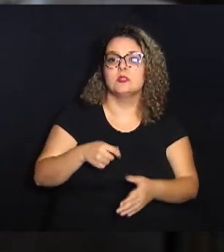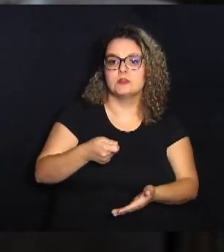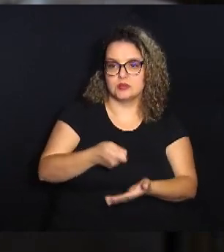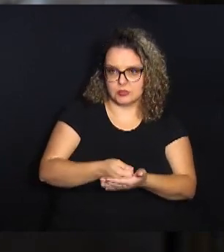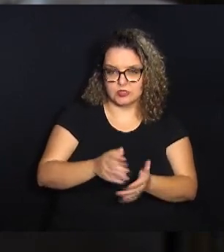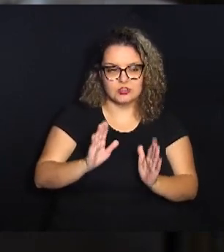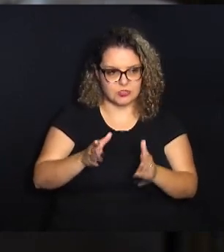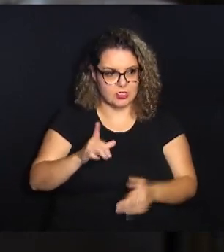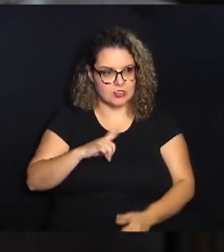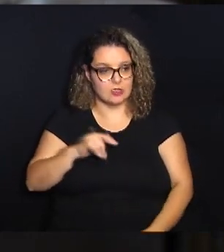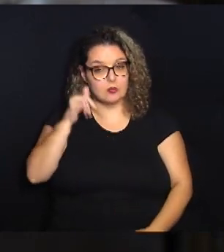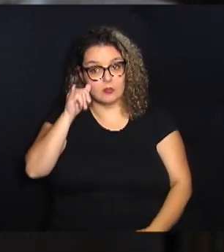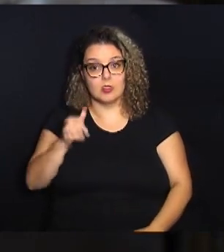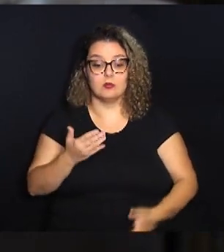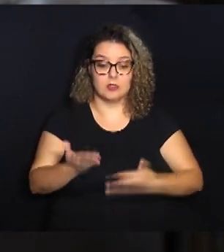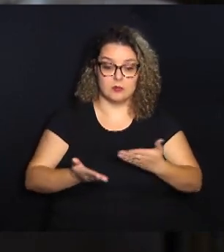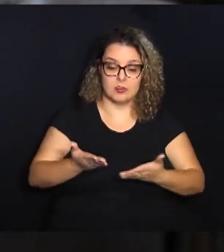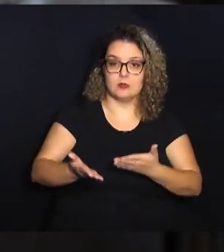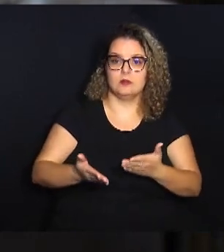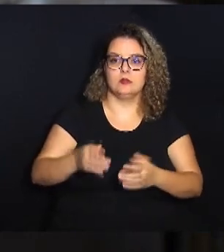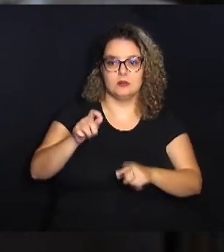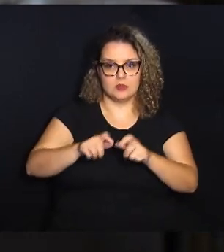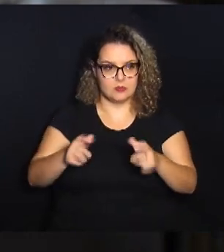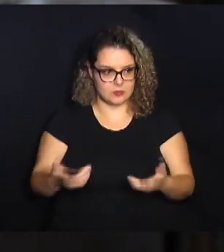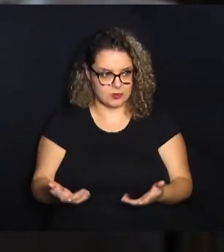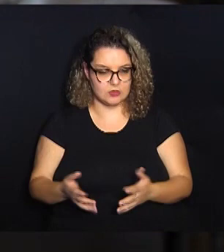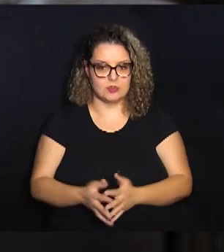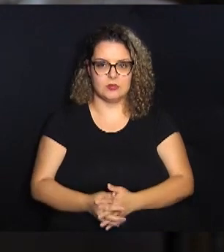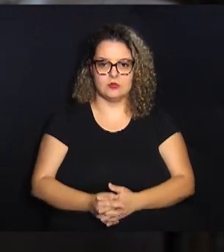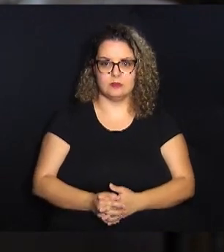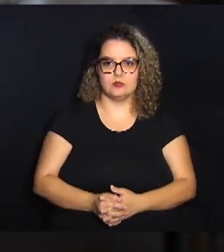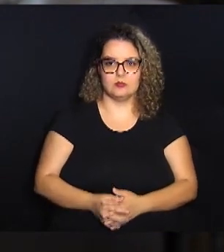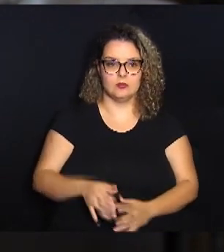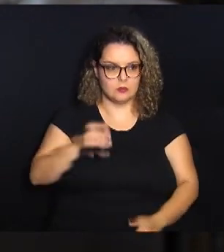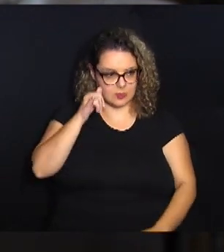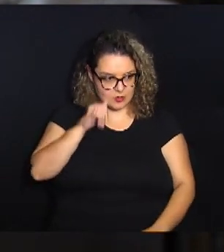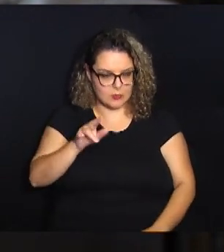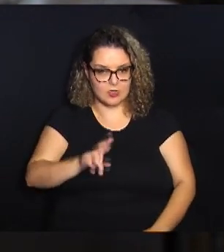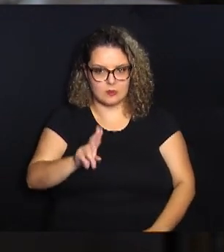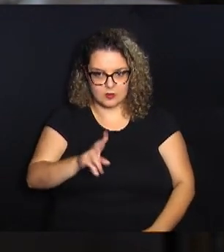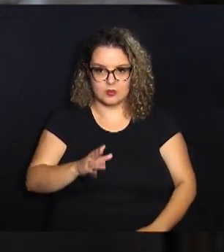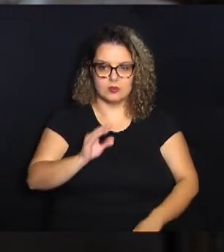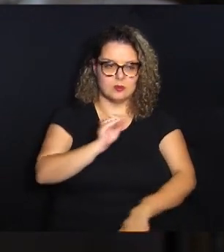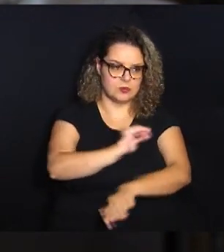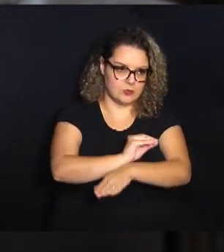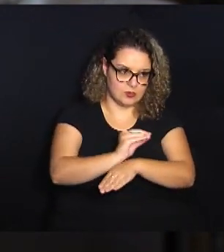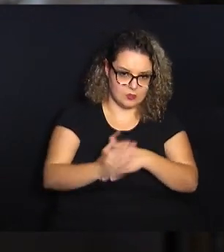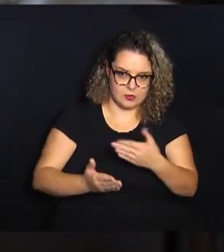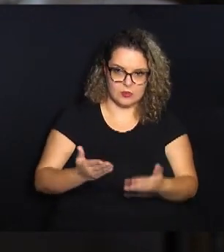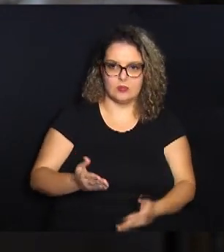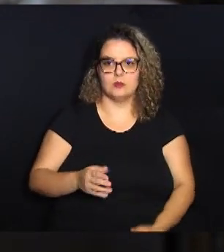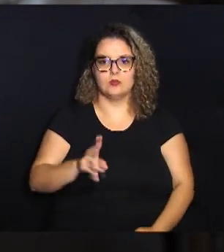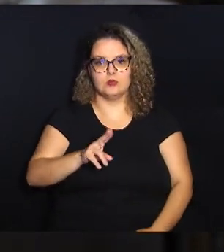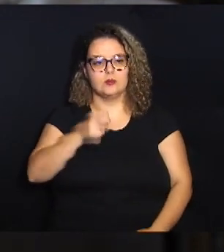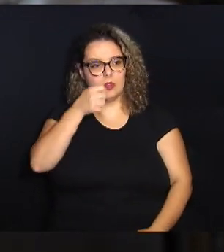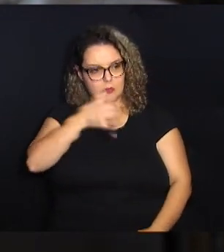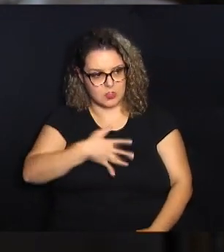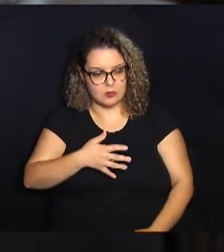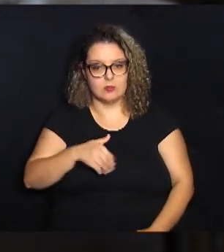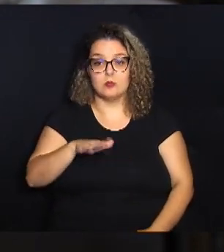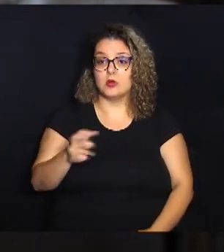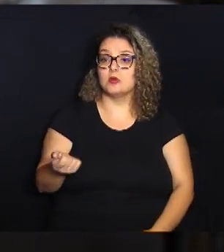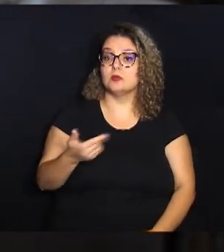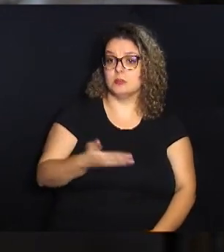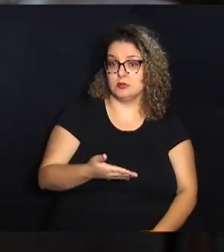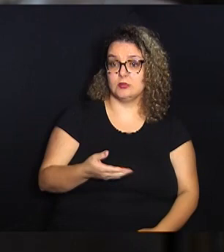de prevenção e cuidado daqueles que... Prevenção ao uso e cuidado daqueles que fazem uso abusivo. Mas mais do que isso,